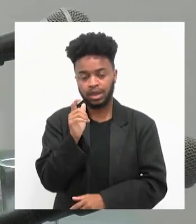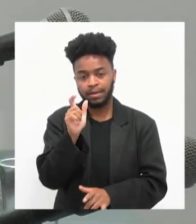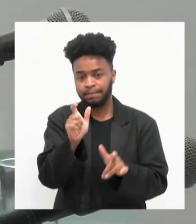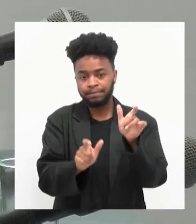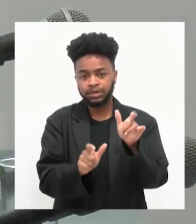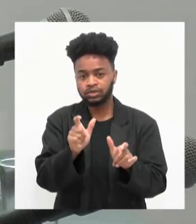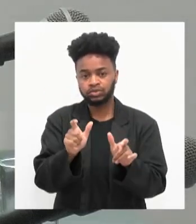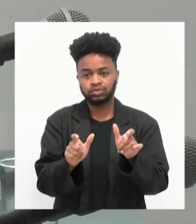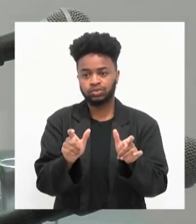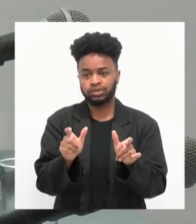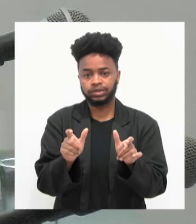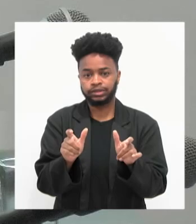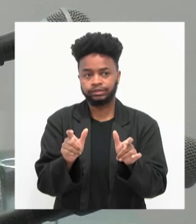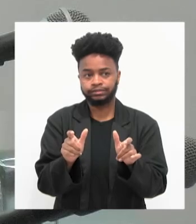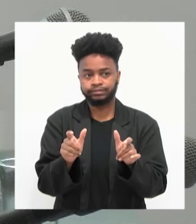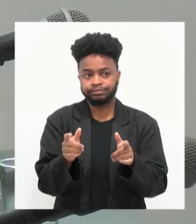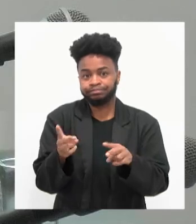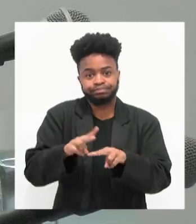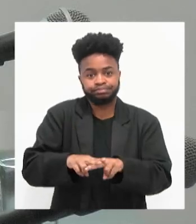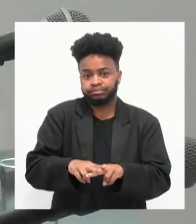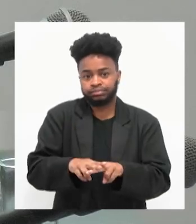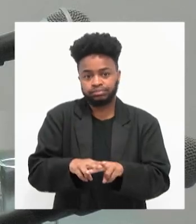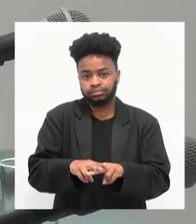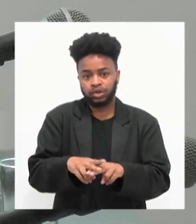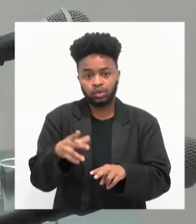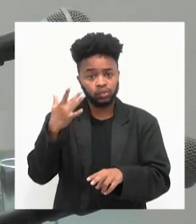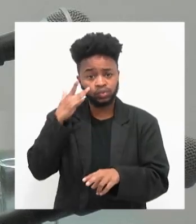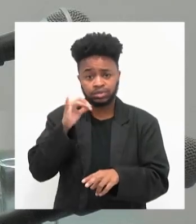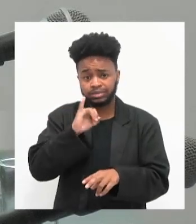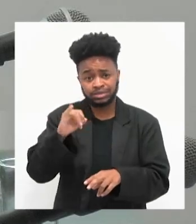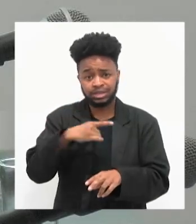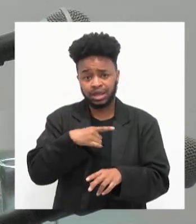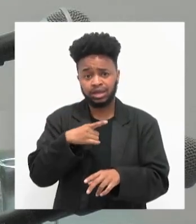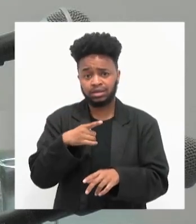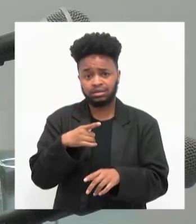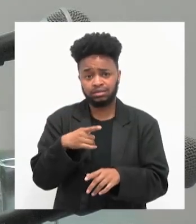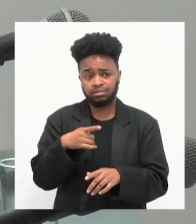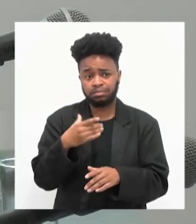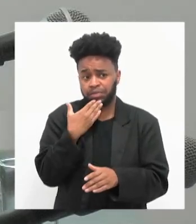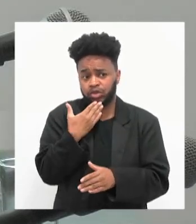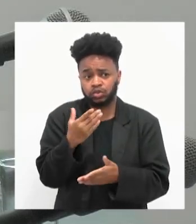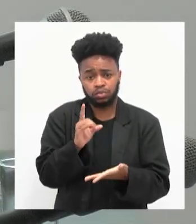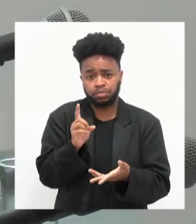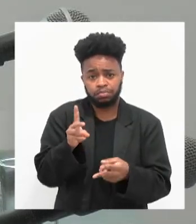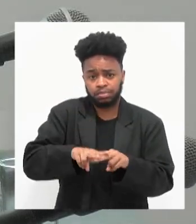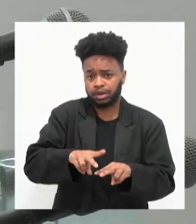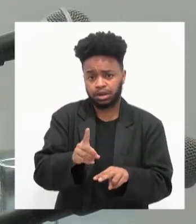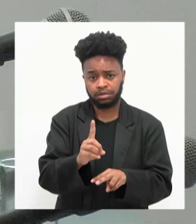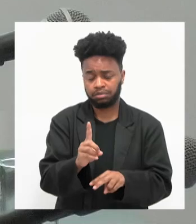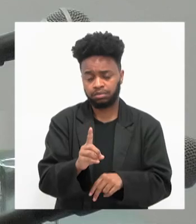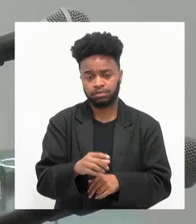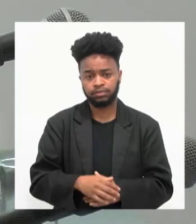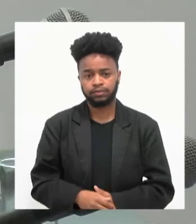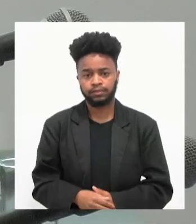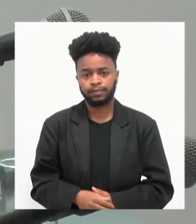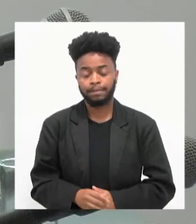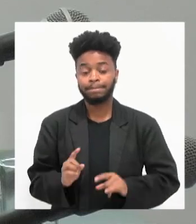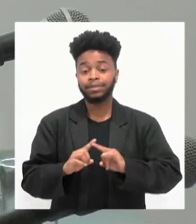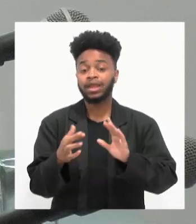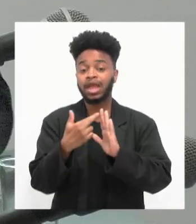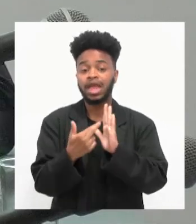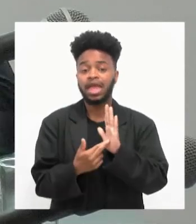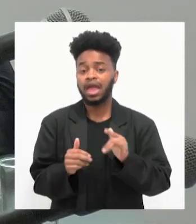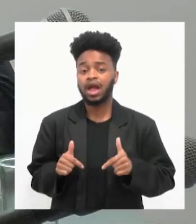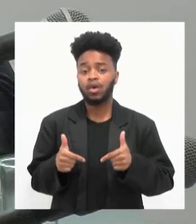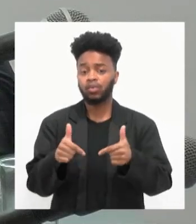sequer sarqueado na operação. Ou seja, não sabe nem se tem um mandado contra aquele cara em aberto. O que se faz, como regra, a